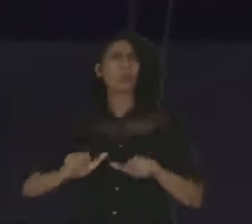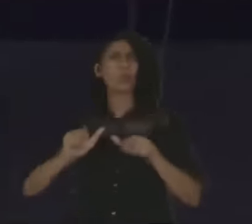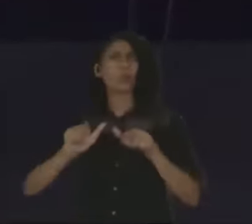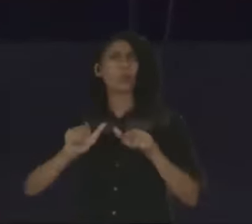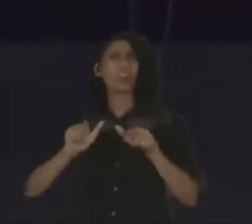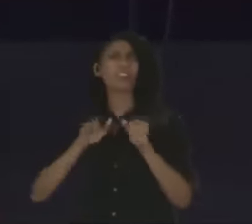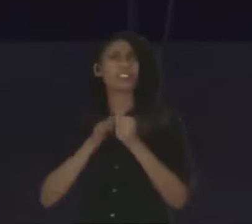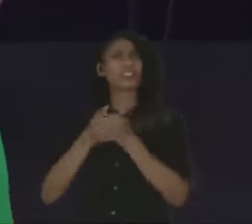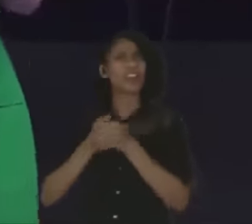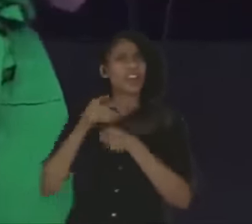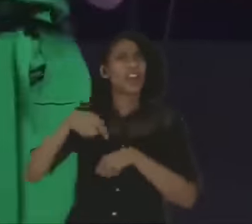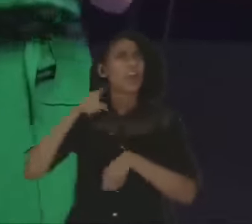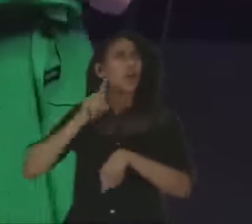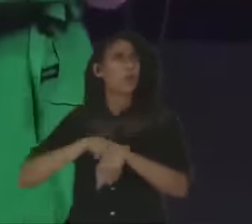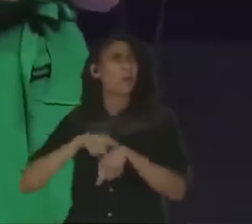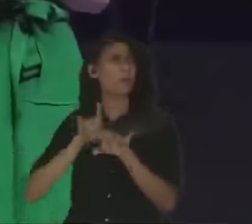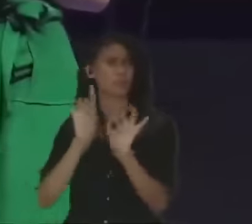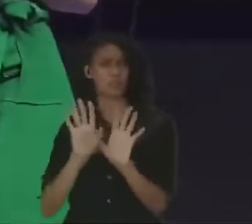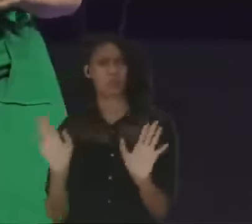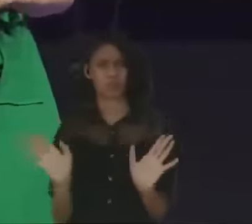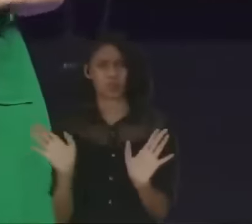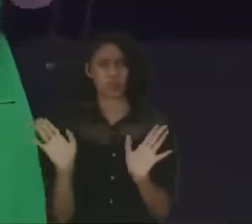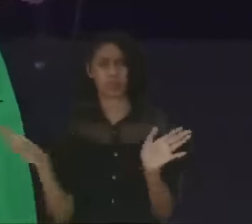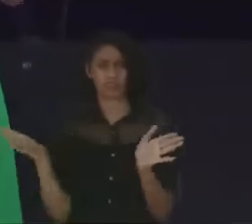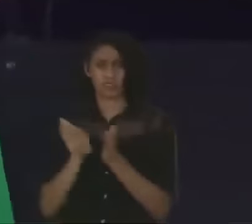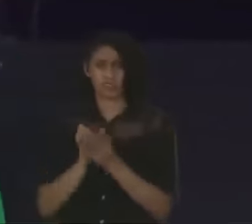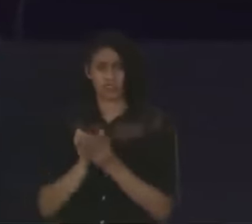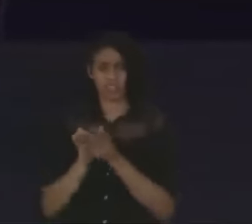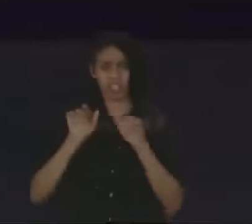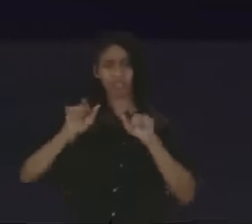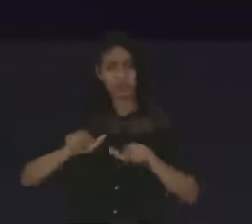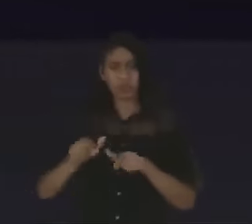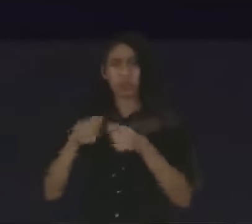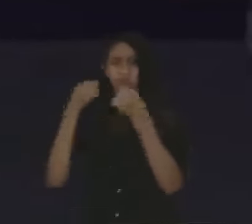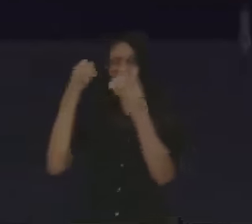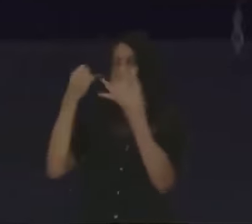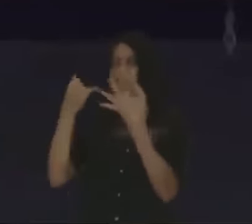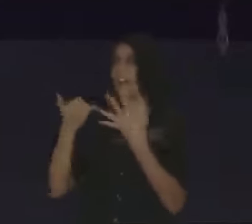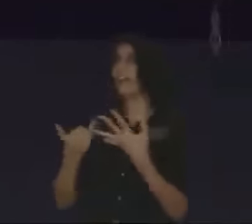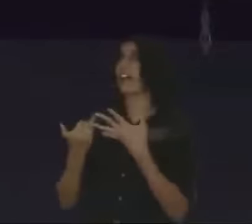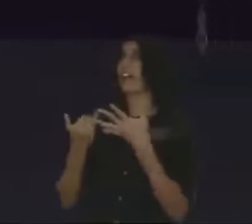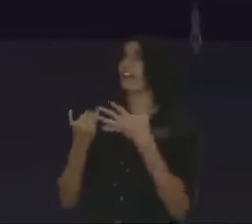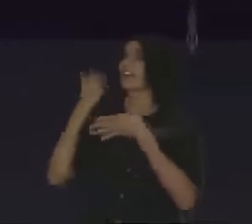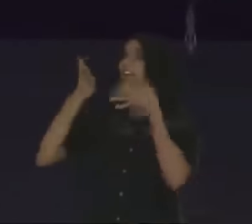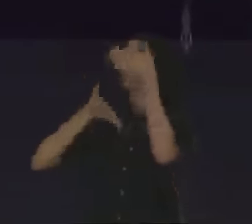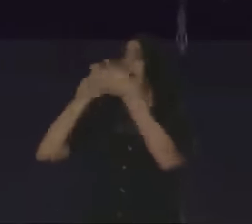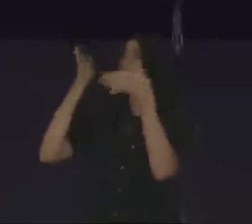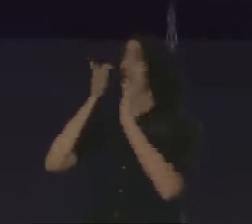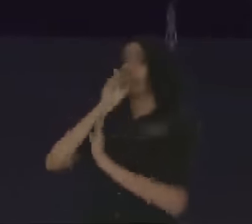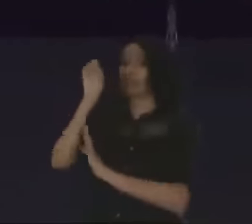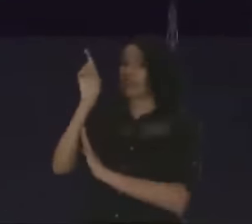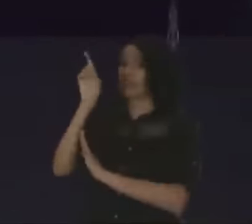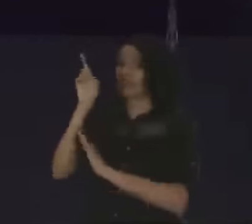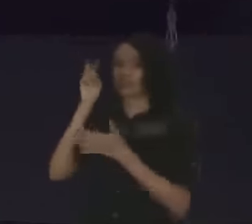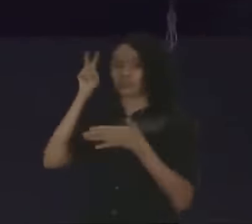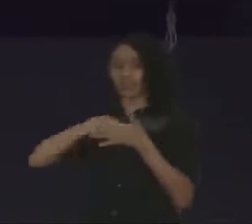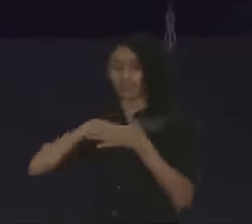em que a gente entre um determinado lugar fala um monte de coisas para Deus ler a Bíblia